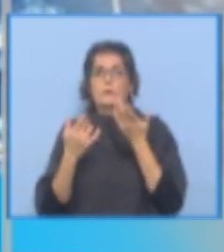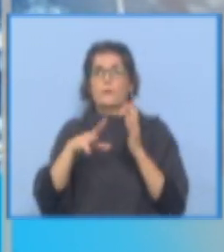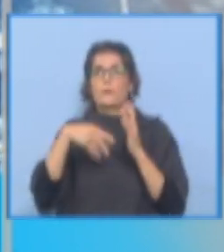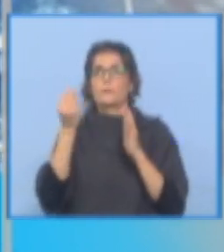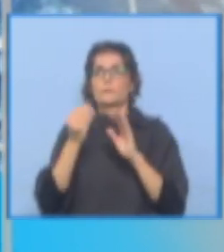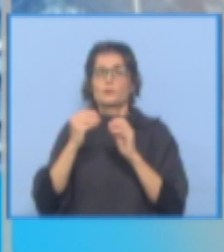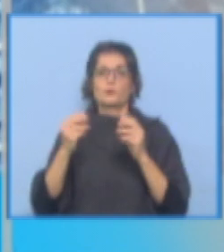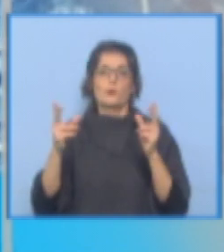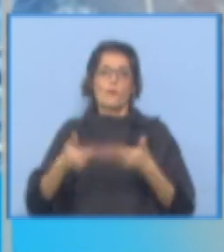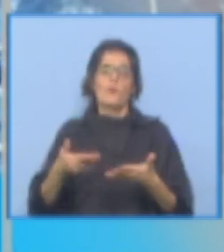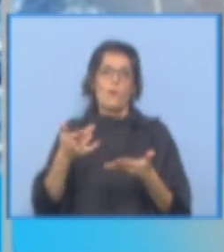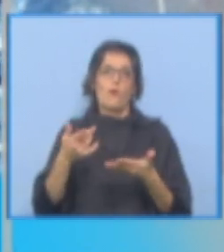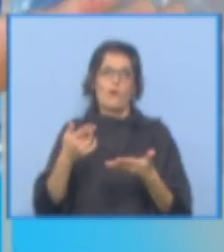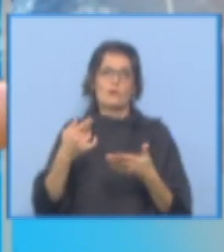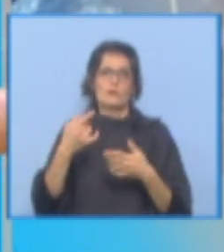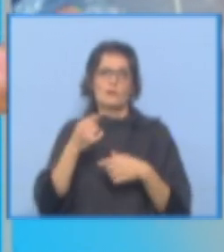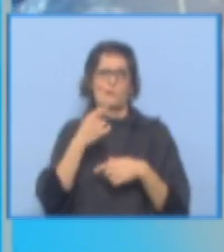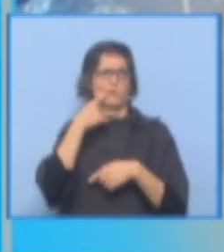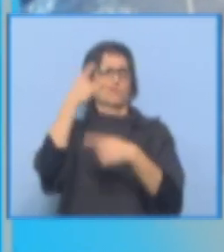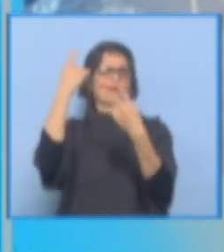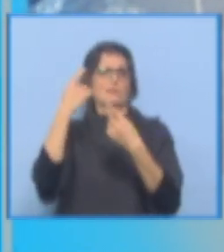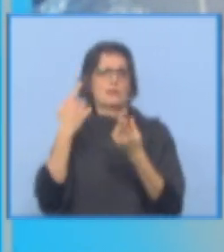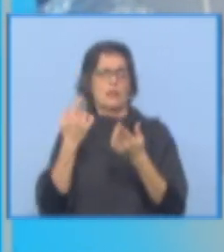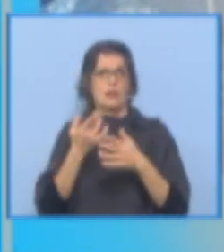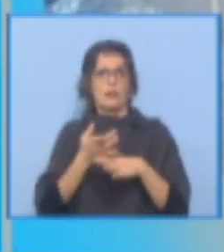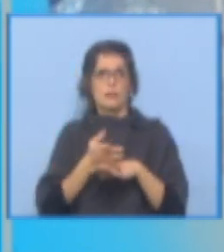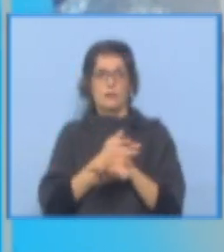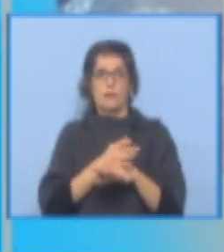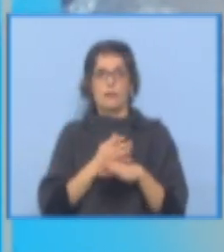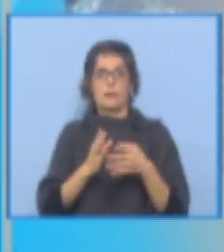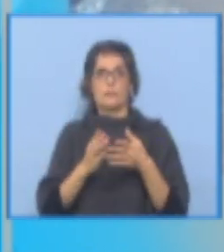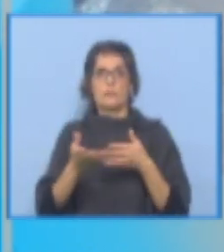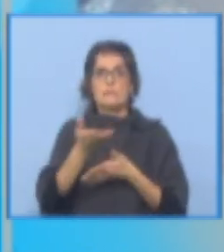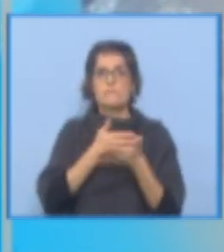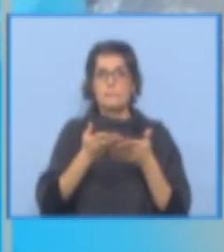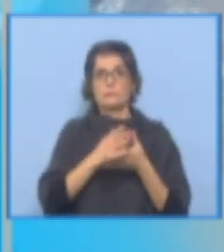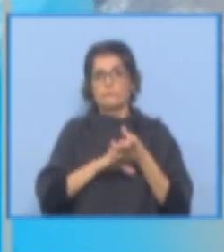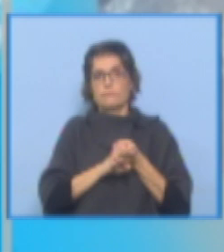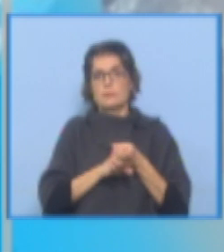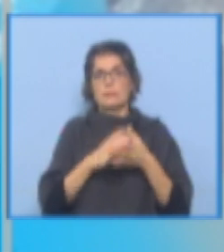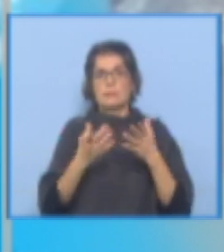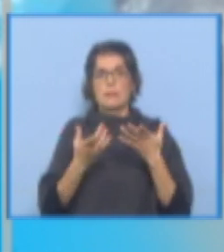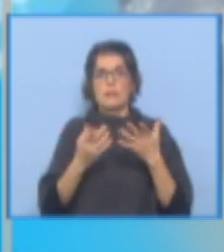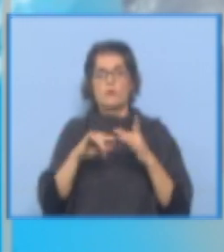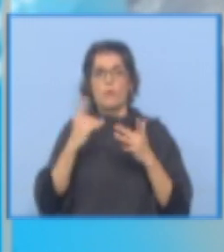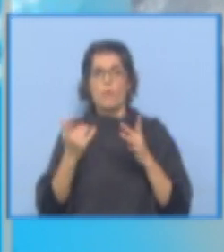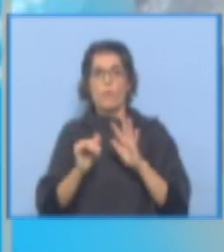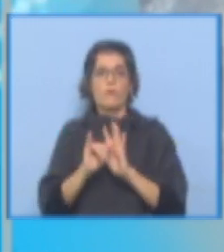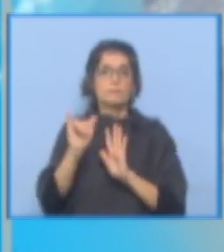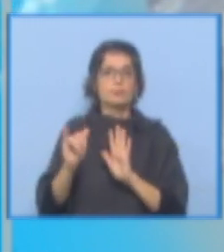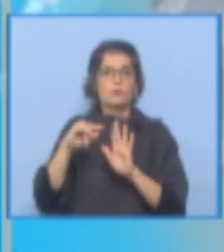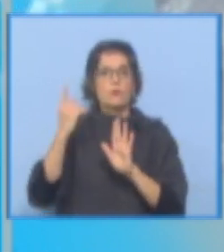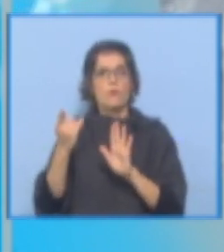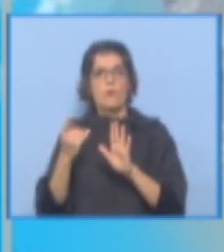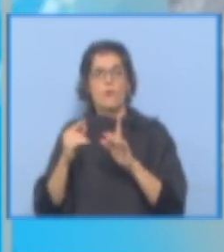box, digamos, não é? Sim. Pronto, não haver relações pré-matrimoniais ou não haver relações heterossexuais ou homossexuais